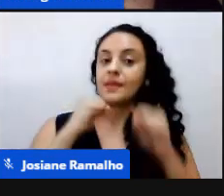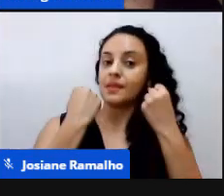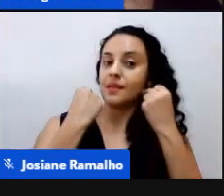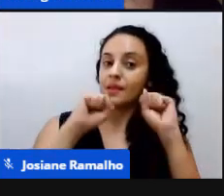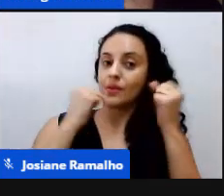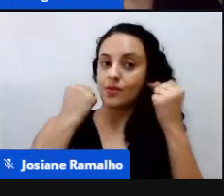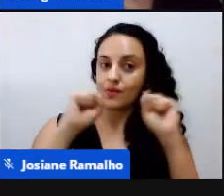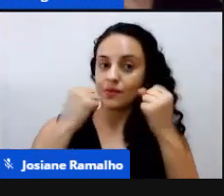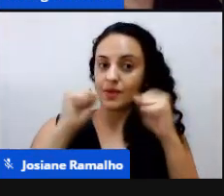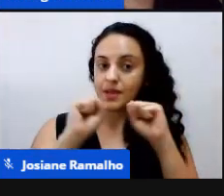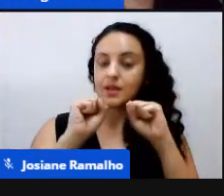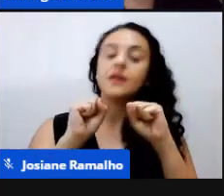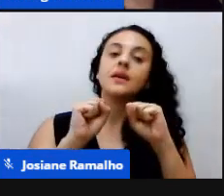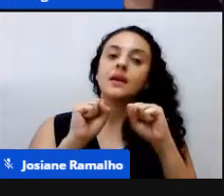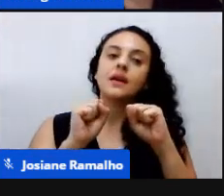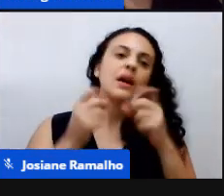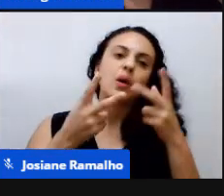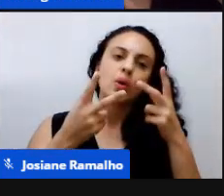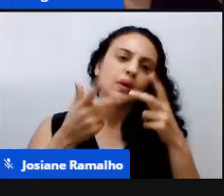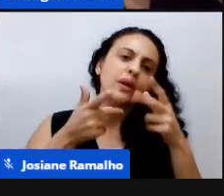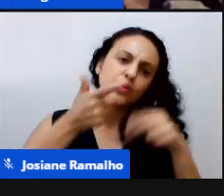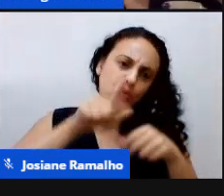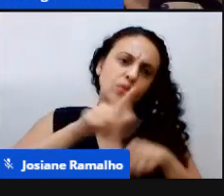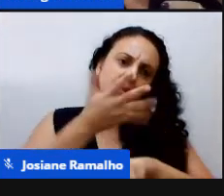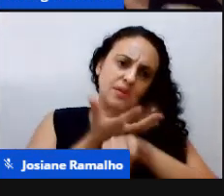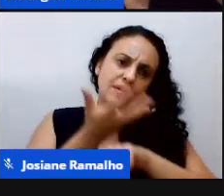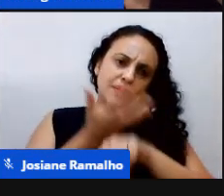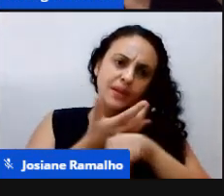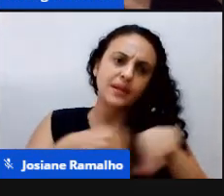componentes curriculares, elas têm que estar